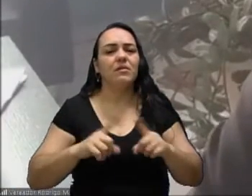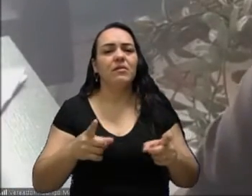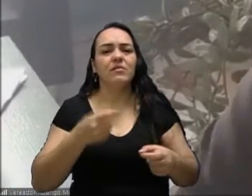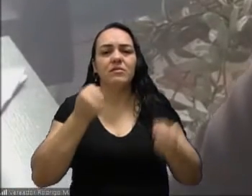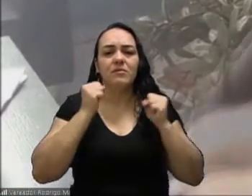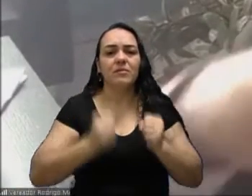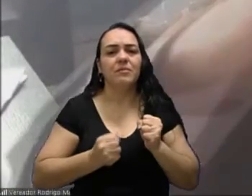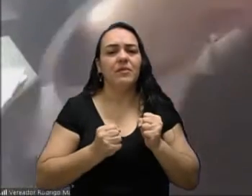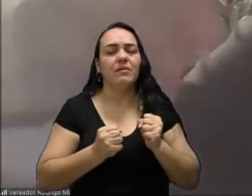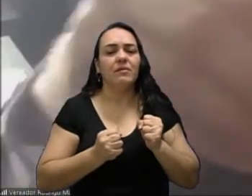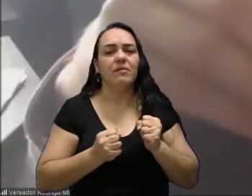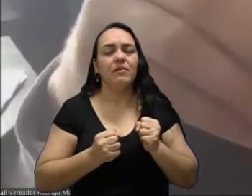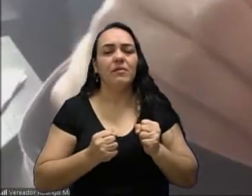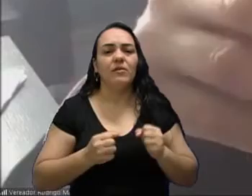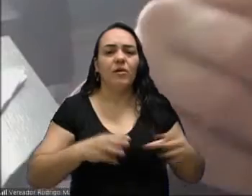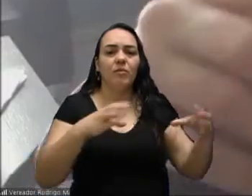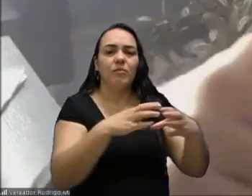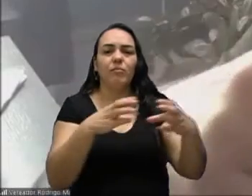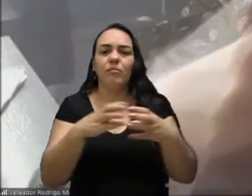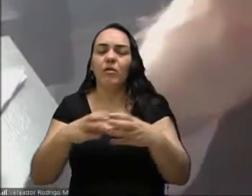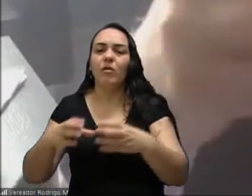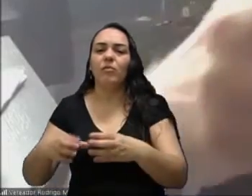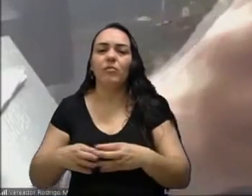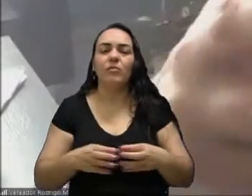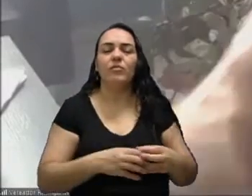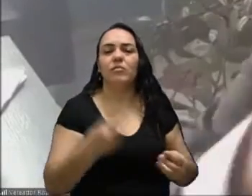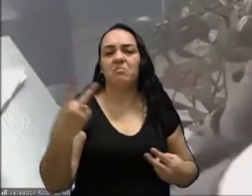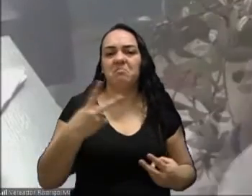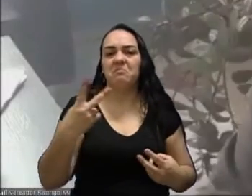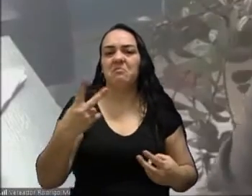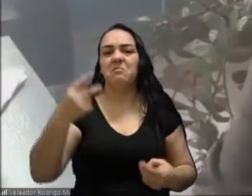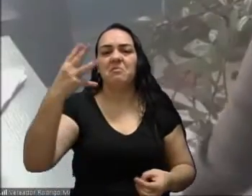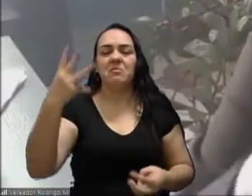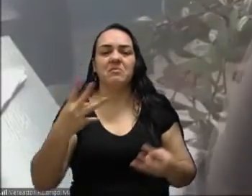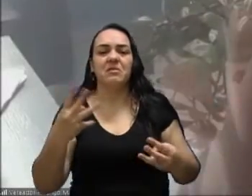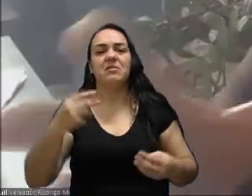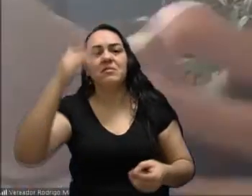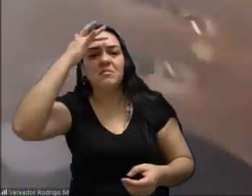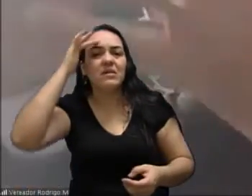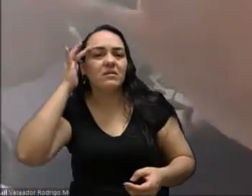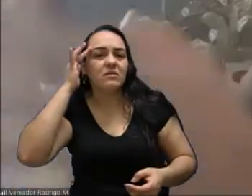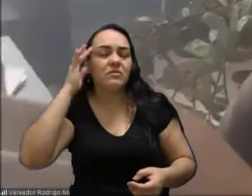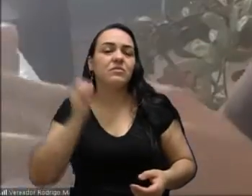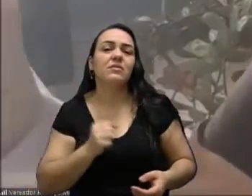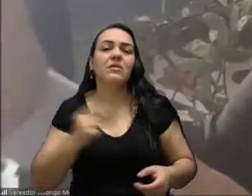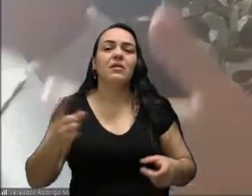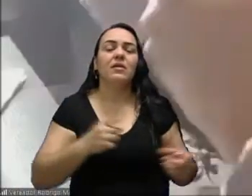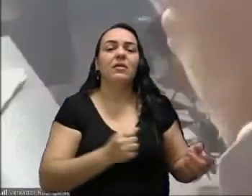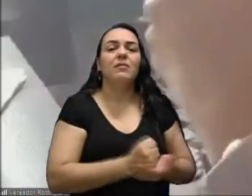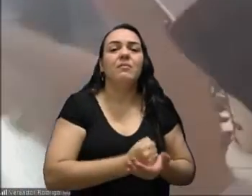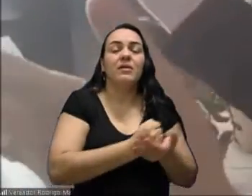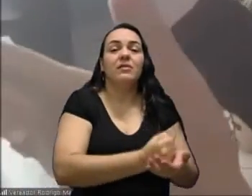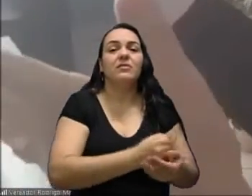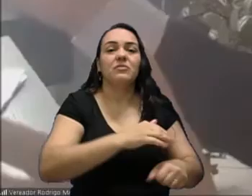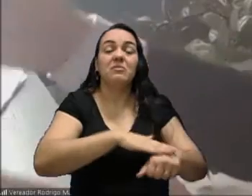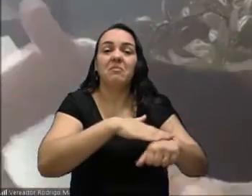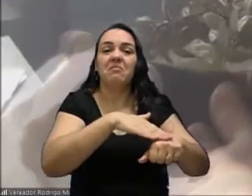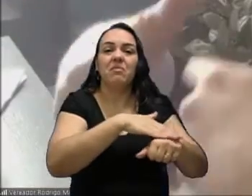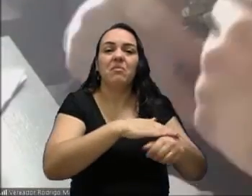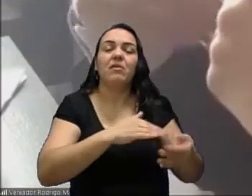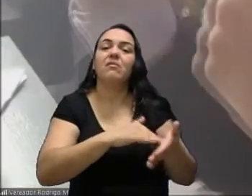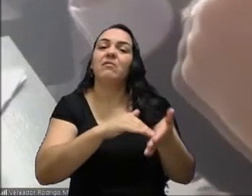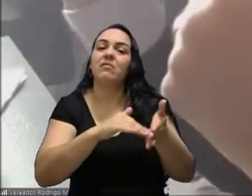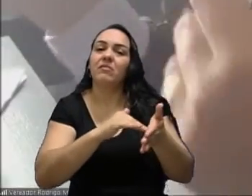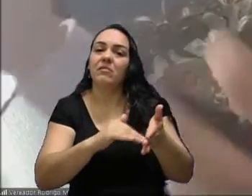poderia delegar um grupo de assessores, ou um assessor, dois assessores, para subir com algumas dessas pessoas, até a Secretaria de